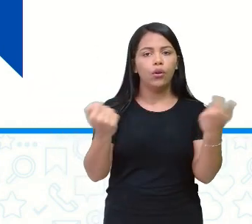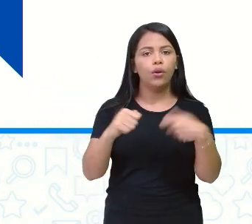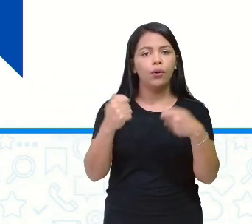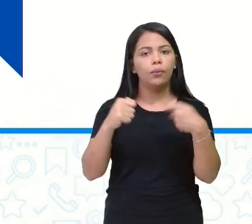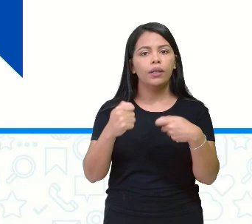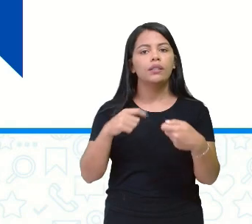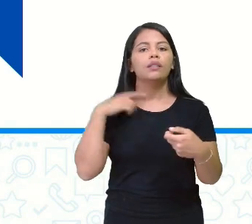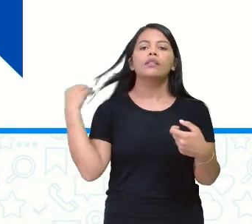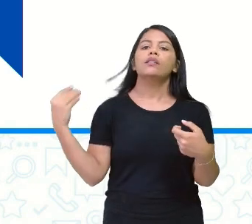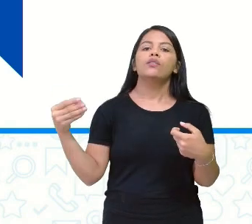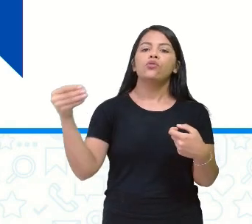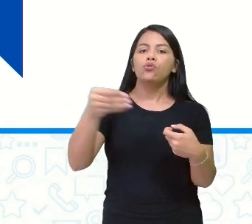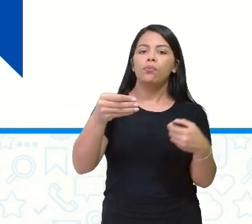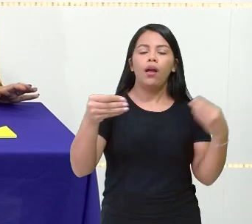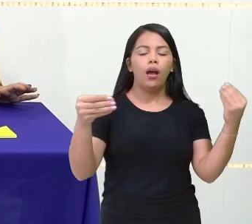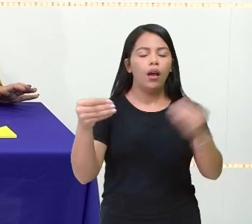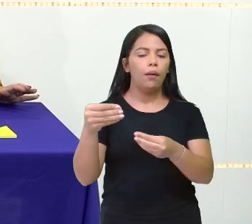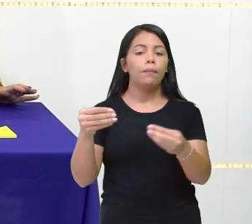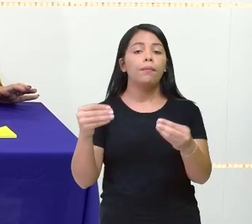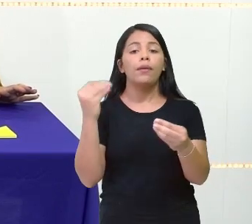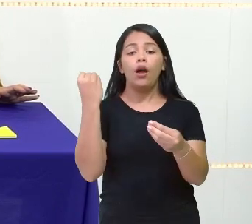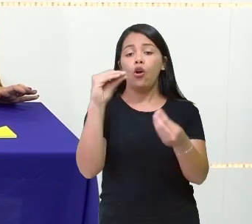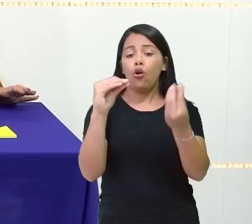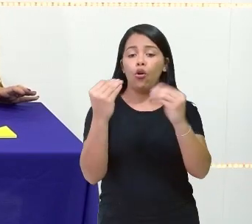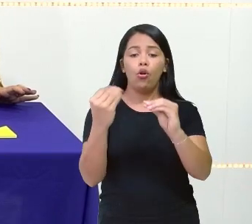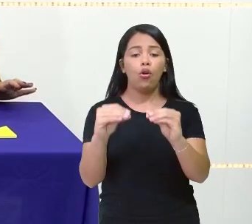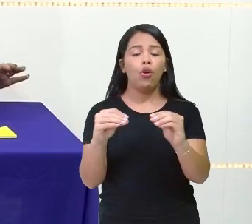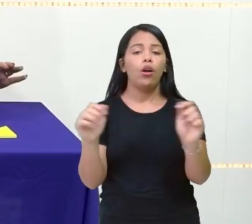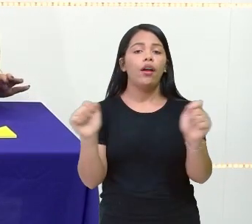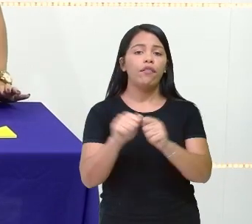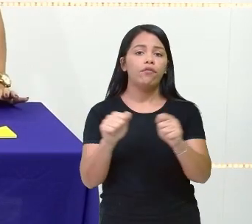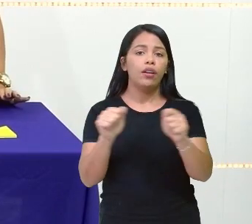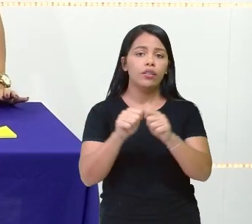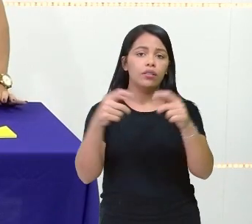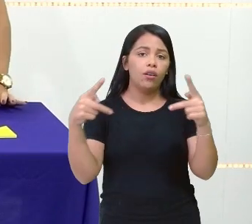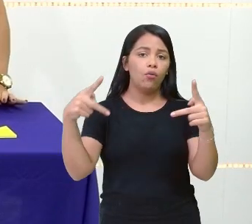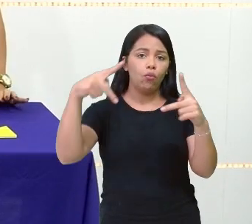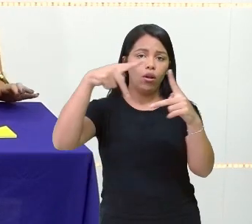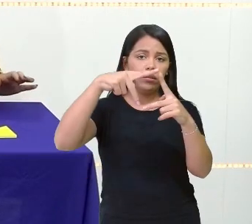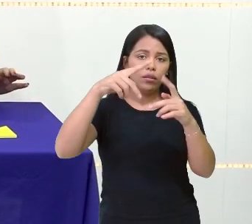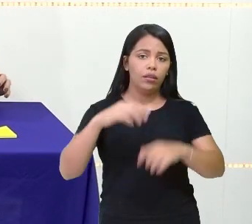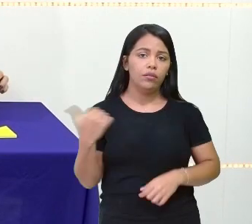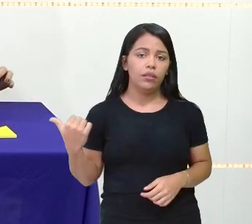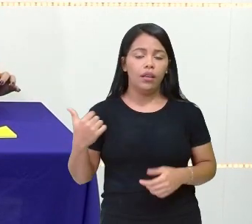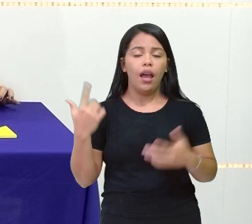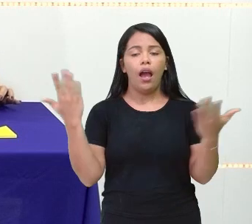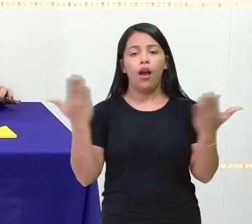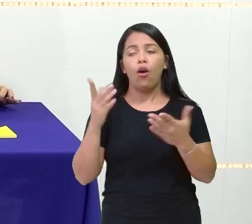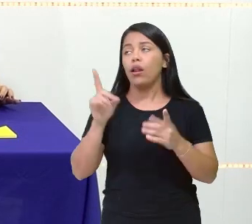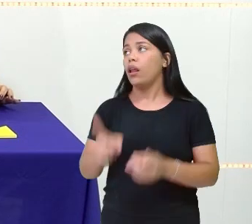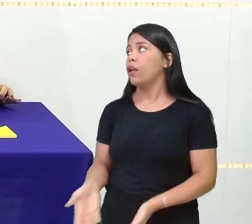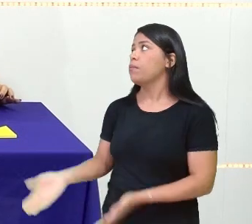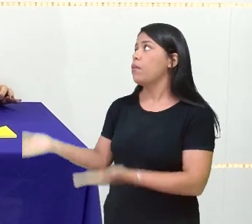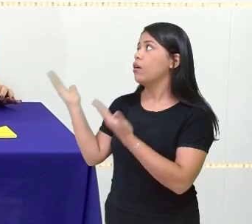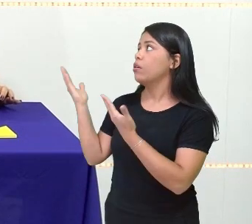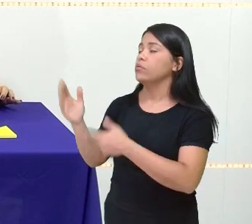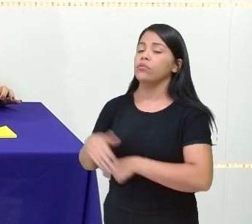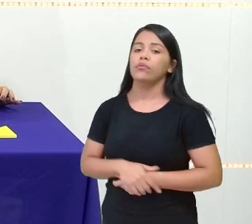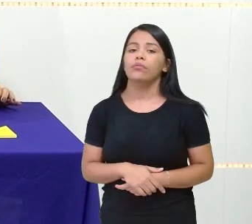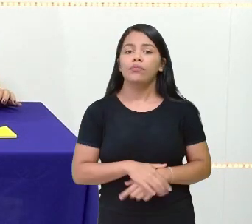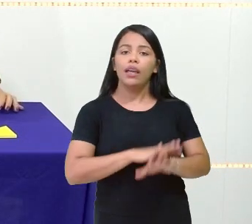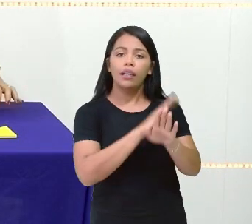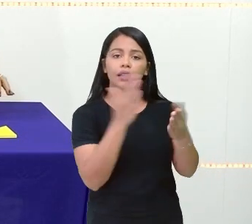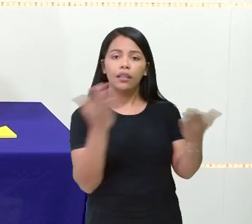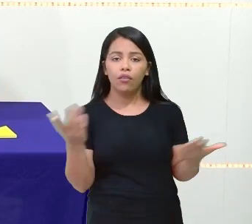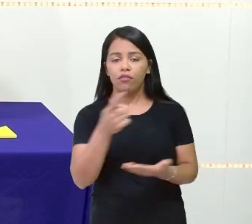quadrado? E aí, mais um desafio para vocês. Contem para mim aí, turminha, no chat. Vamos lá, quem está